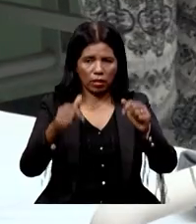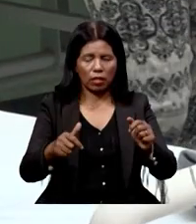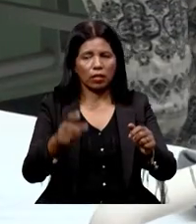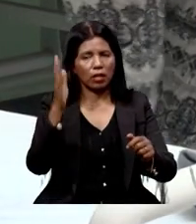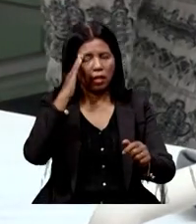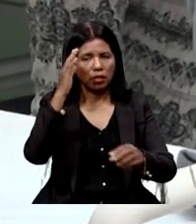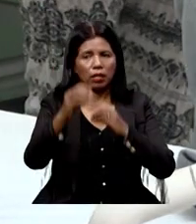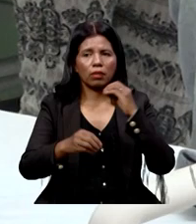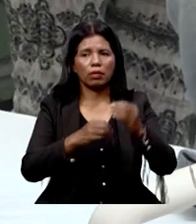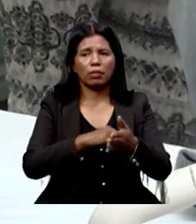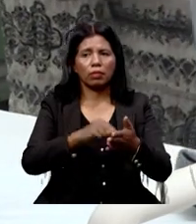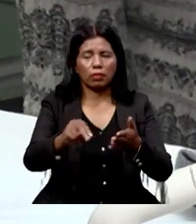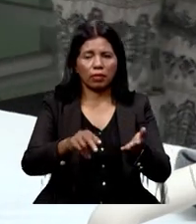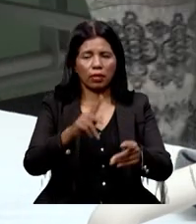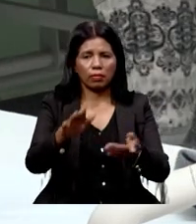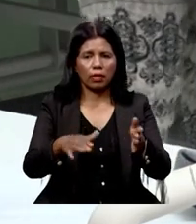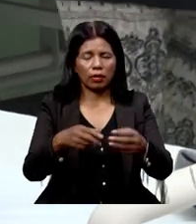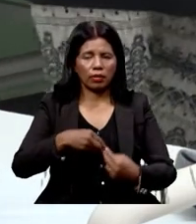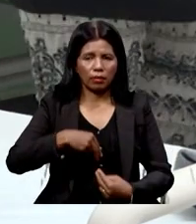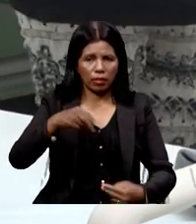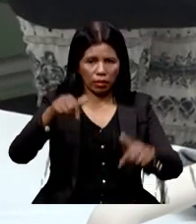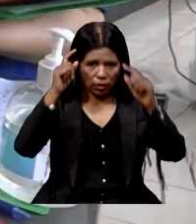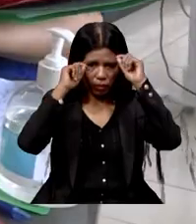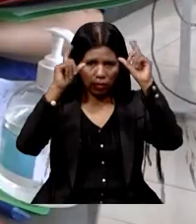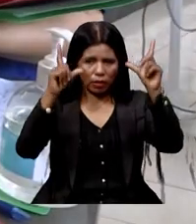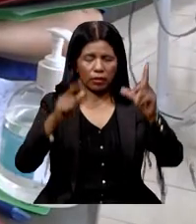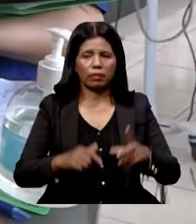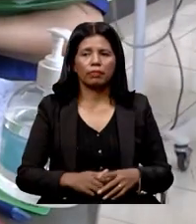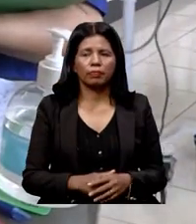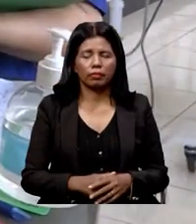tênia conaba número malnutrição e a Timor-Leste. Tito Silva, Azinha Lola, GMN.